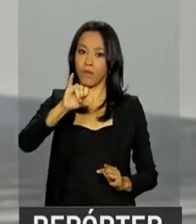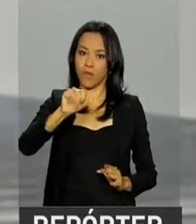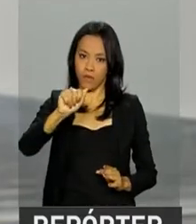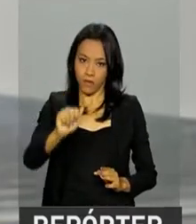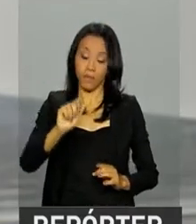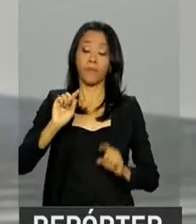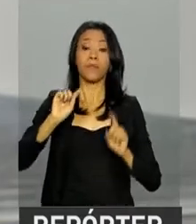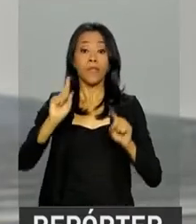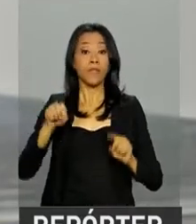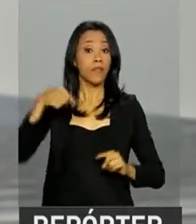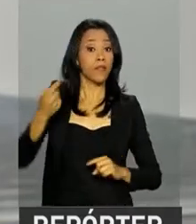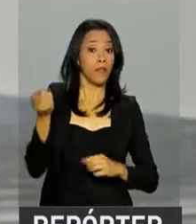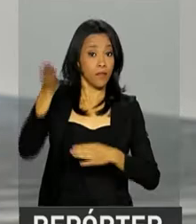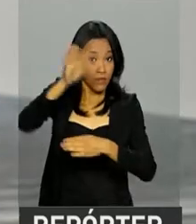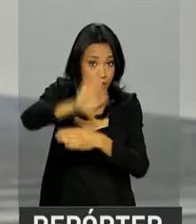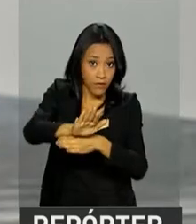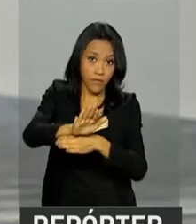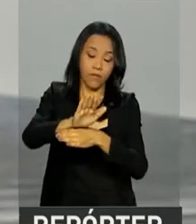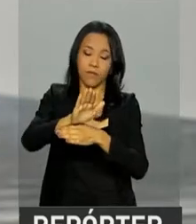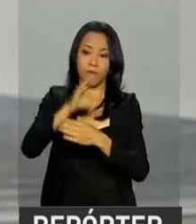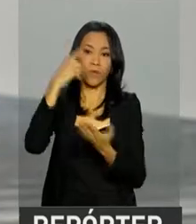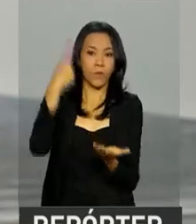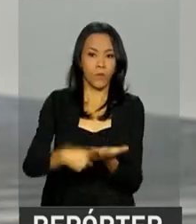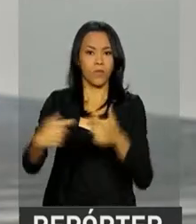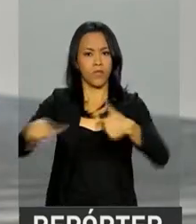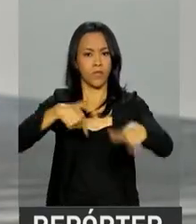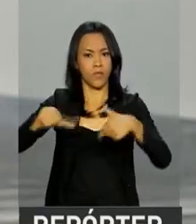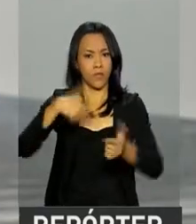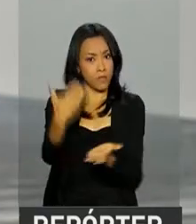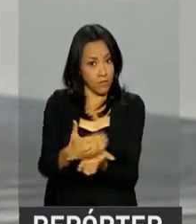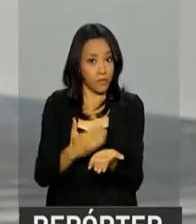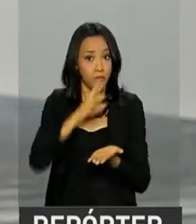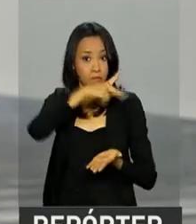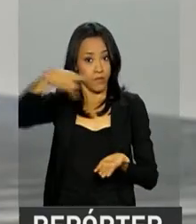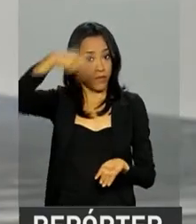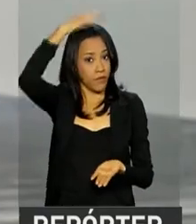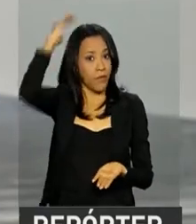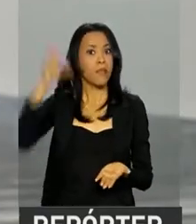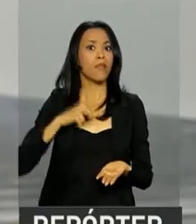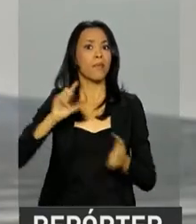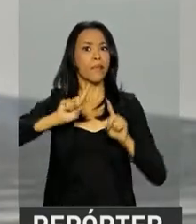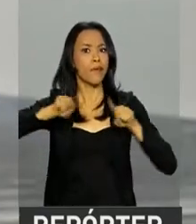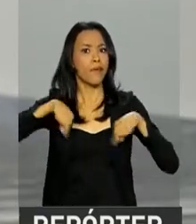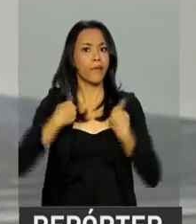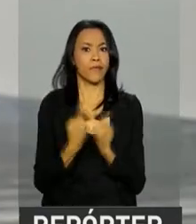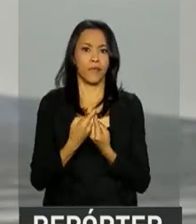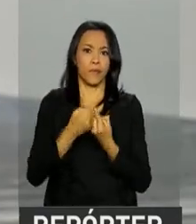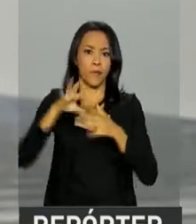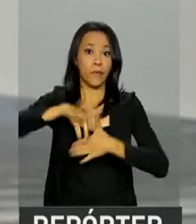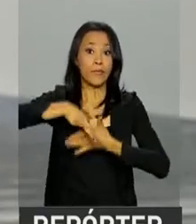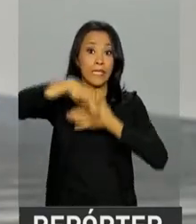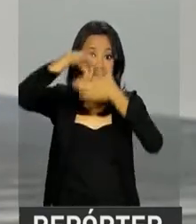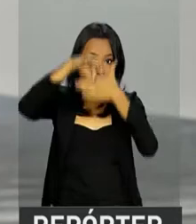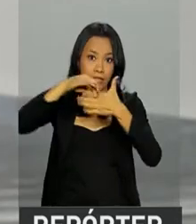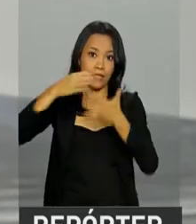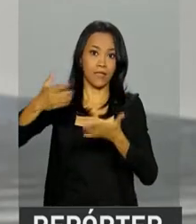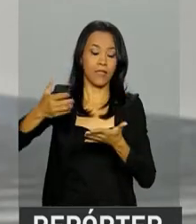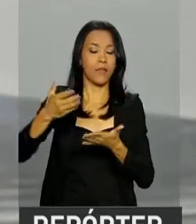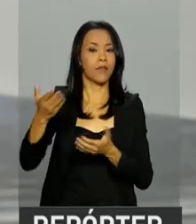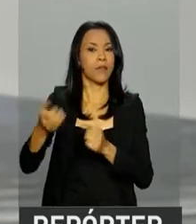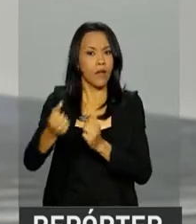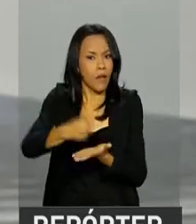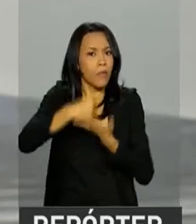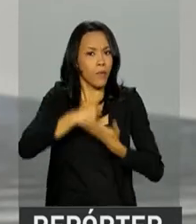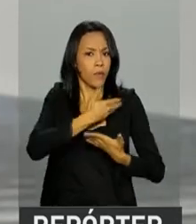parte da tarde o agenda do presidente inicia com a reunião com líderes da base aliada no senado federal essa reunião vai